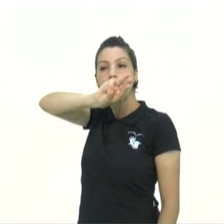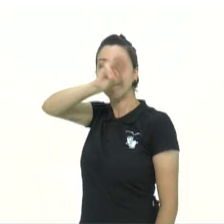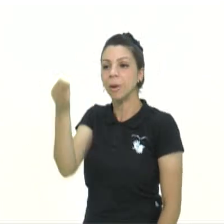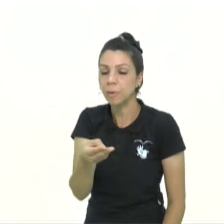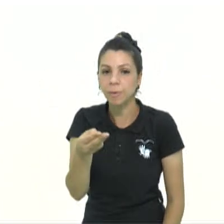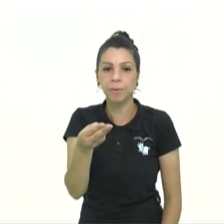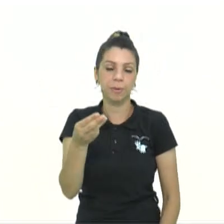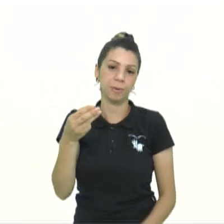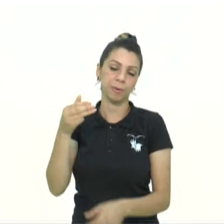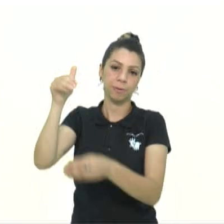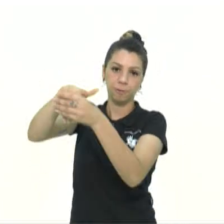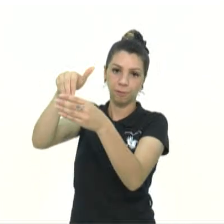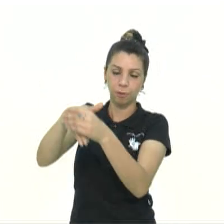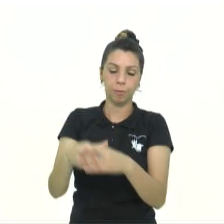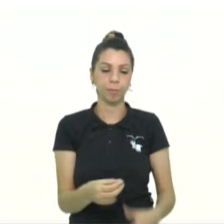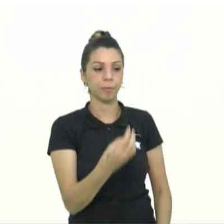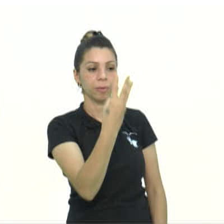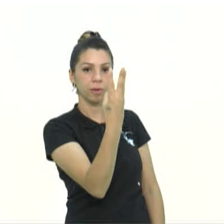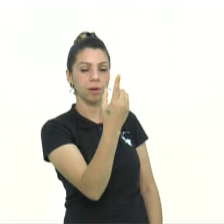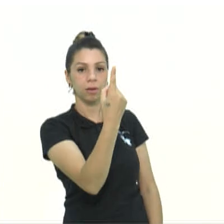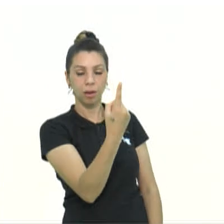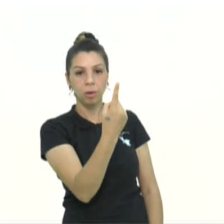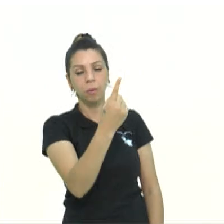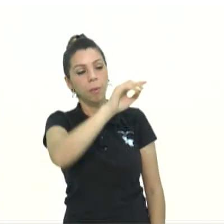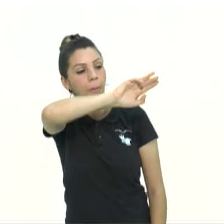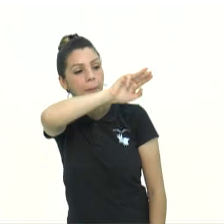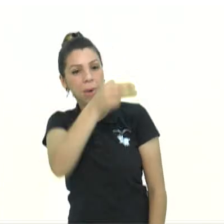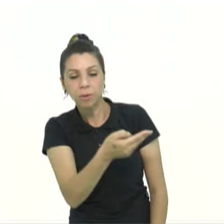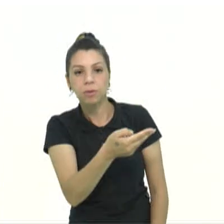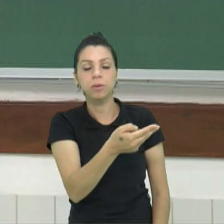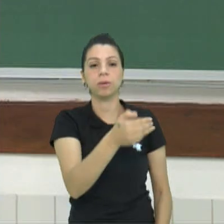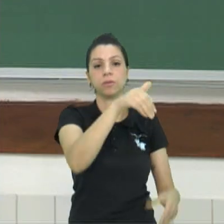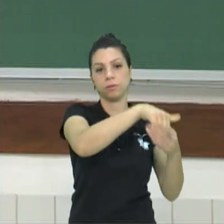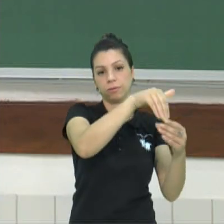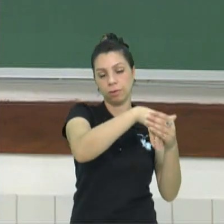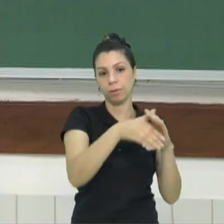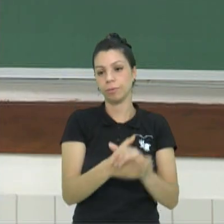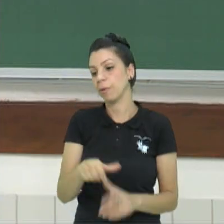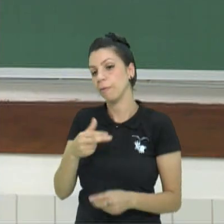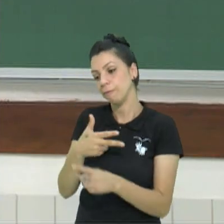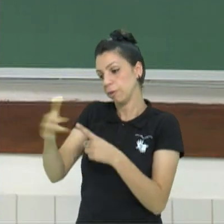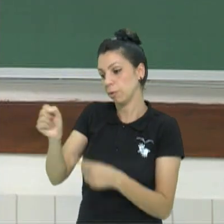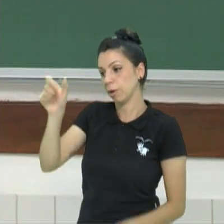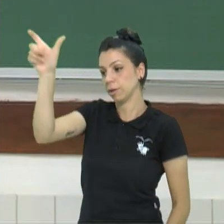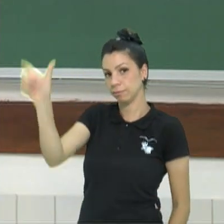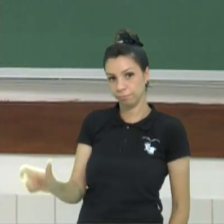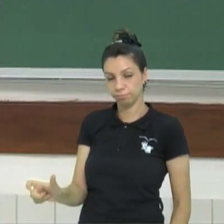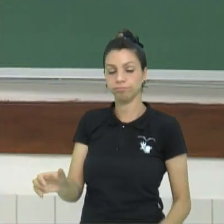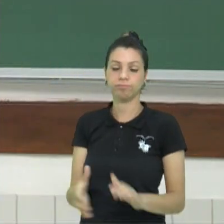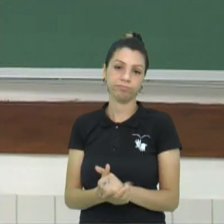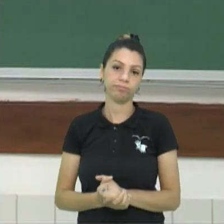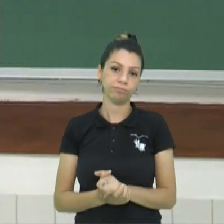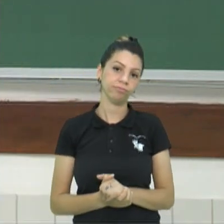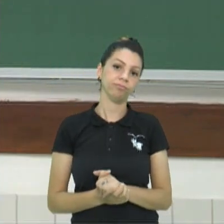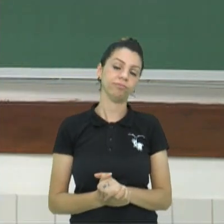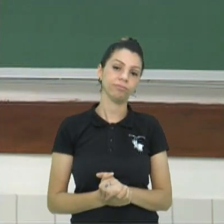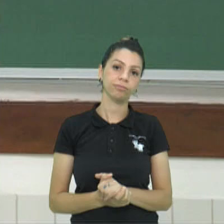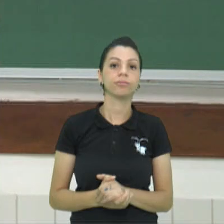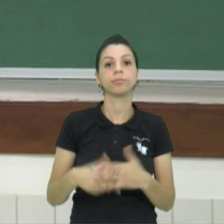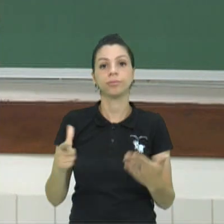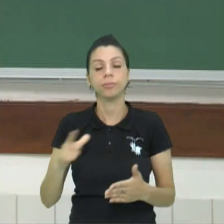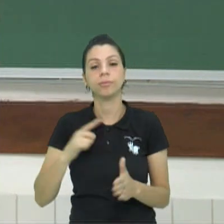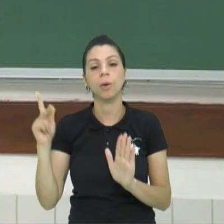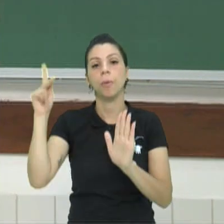Lula recebeu 31 milhões e 100 mil votos. Vitória do Fernando Collor. Essa eleição, além dos